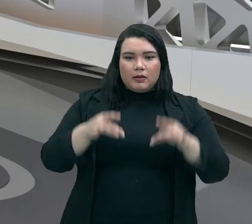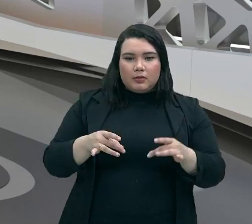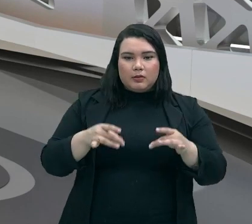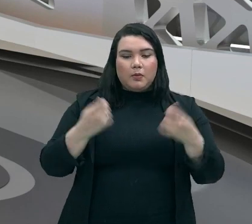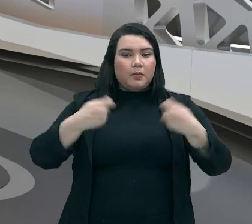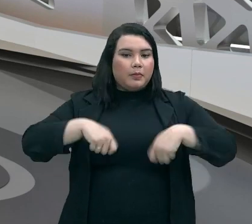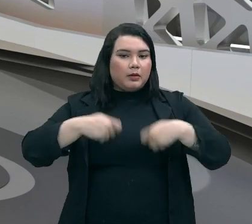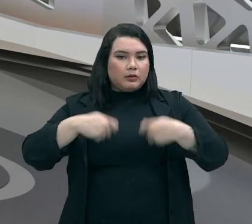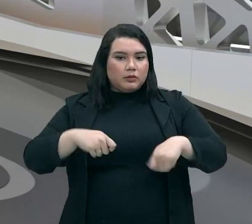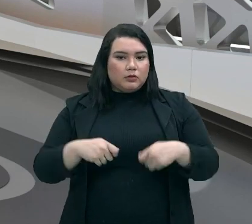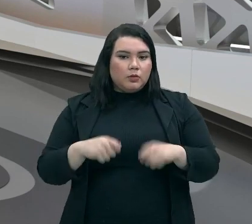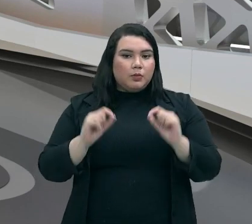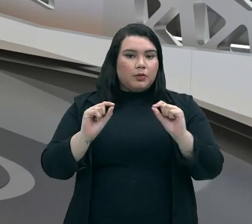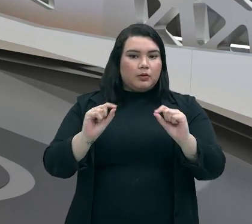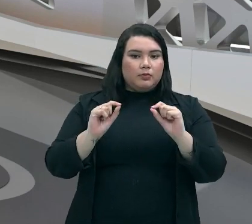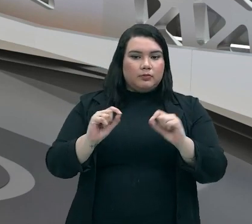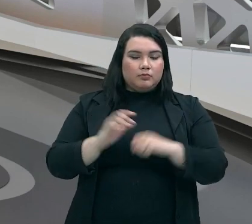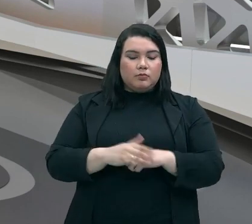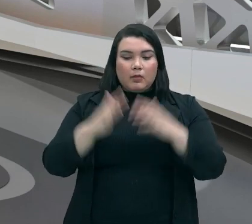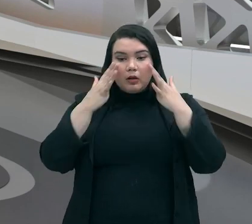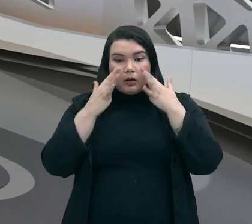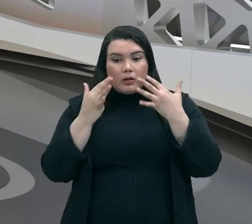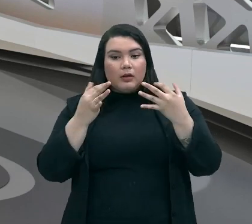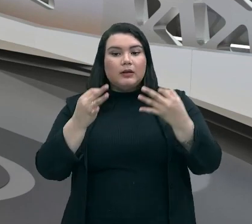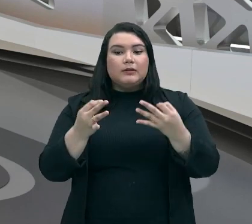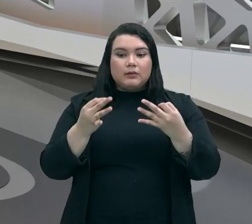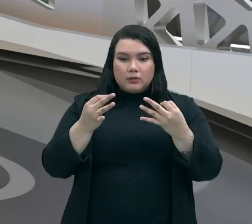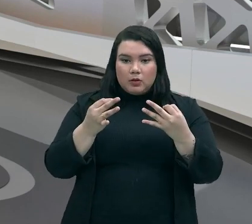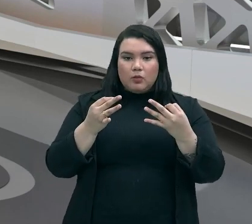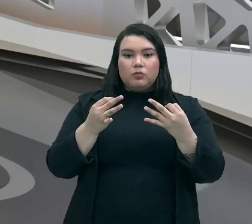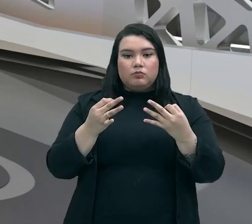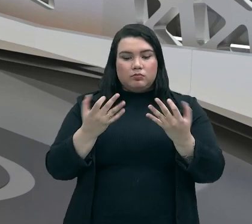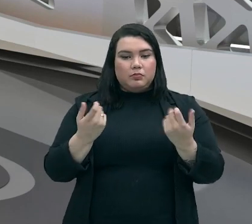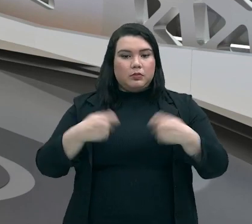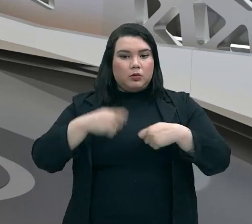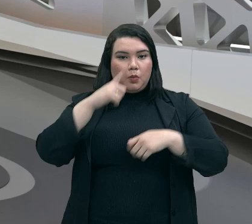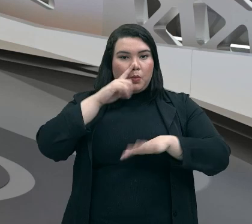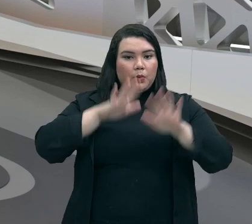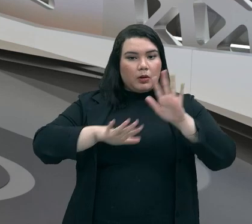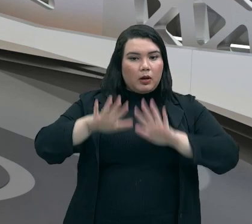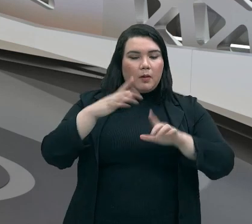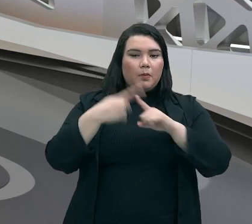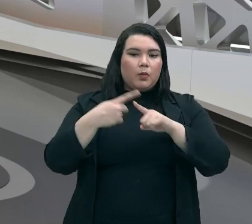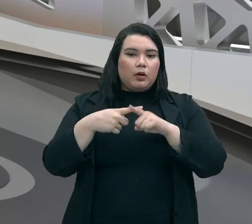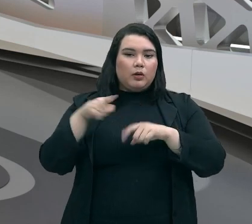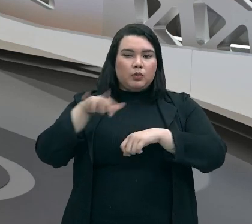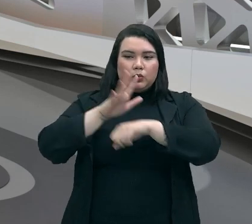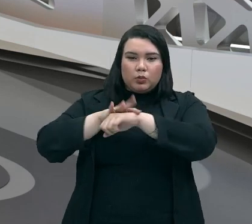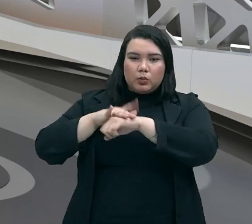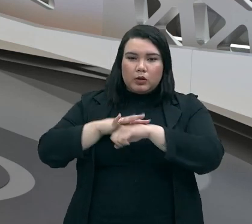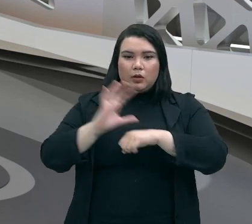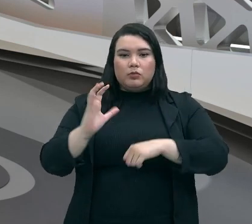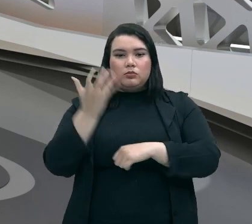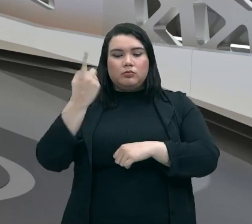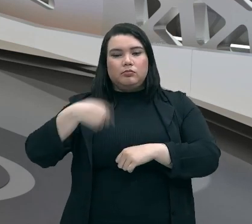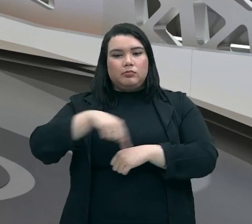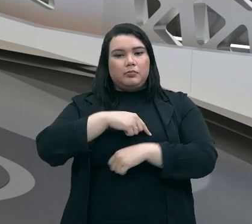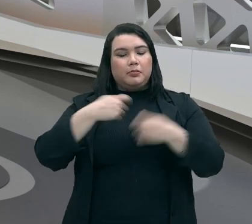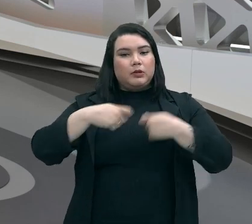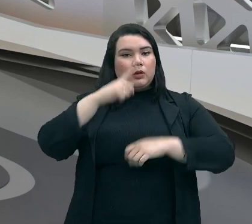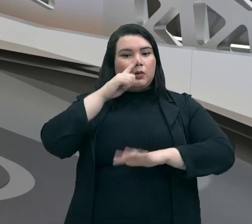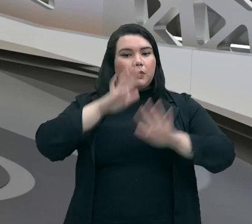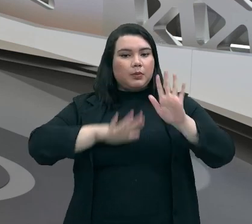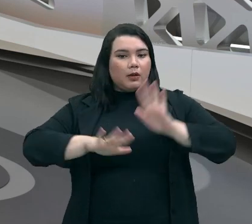é preciso? É preciso ficar atento, né? Nós estamos aí, essas doenças estão aí, então a gente precisa ter